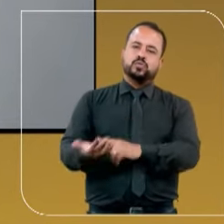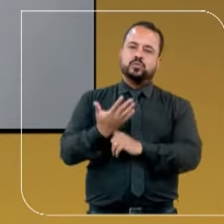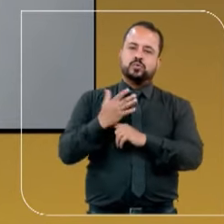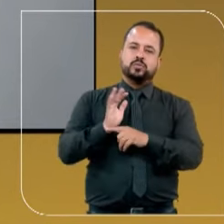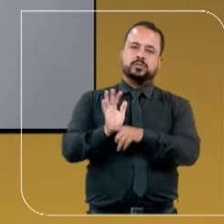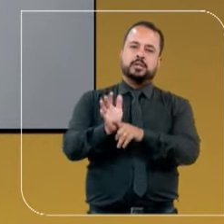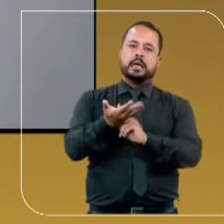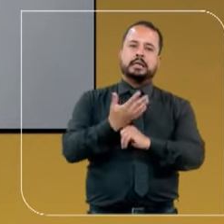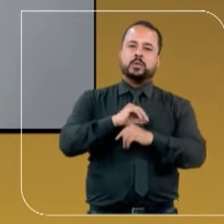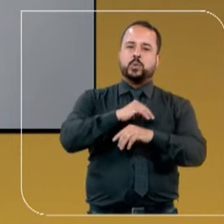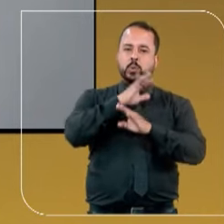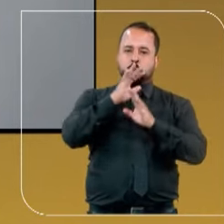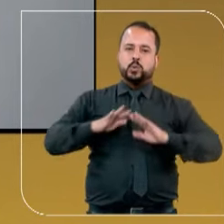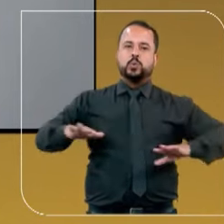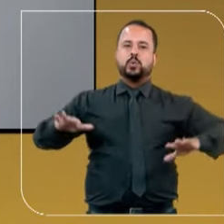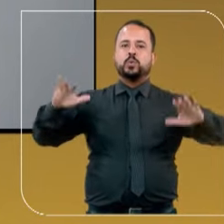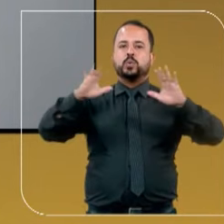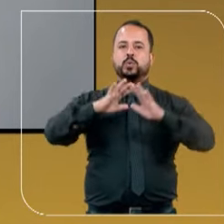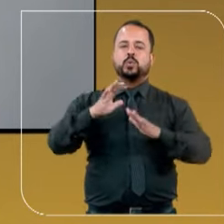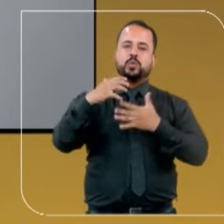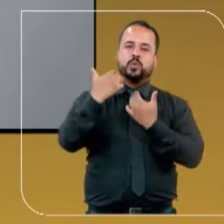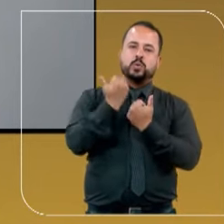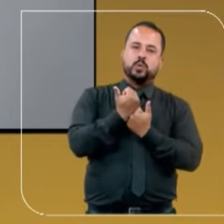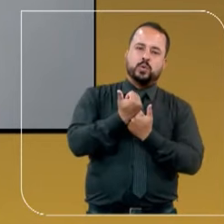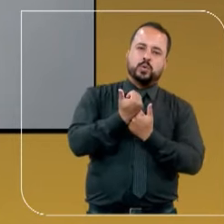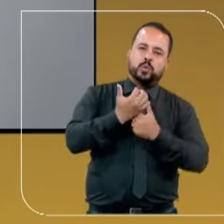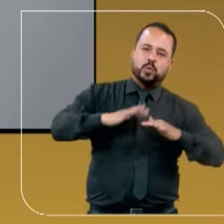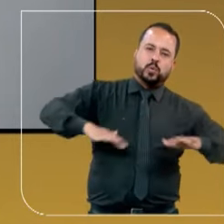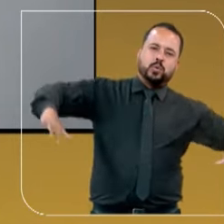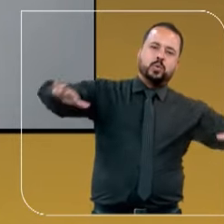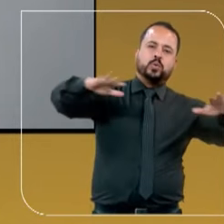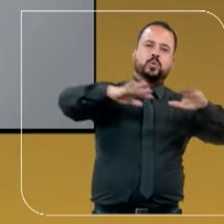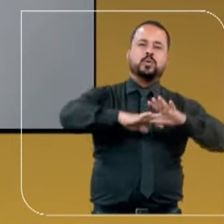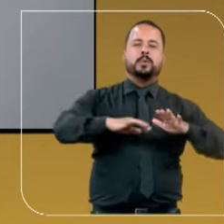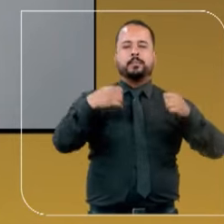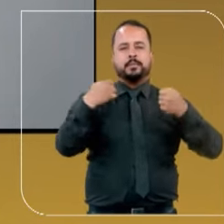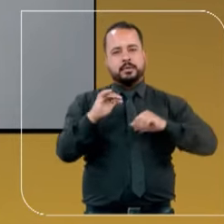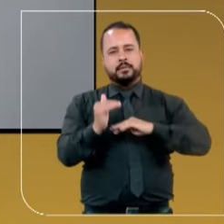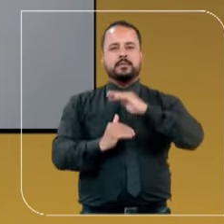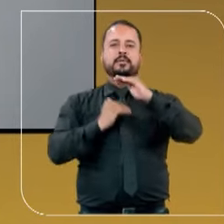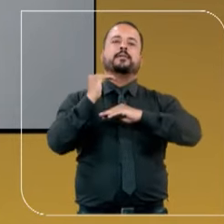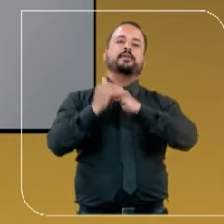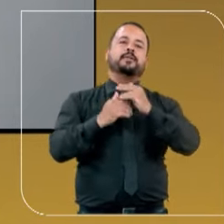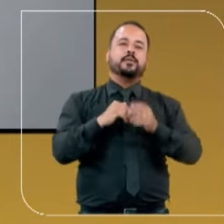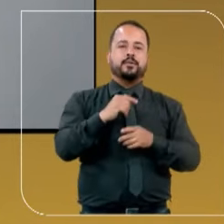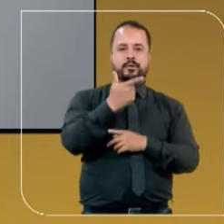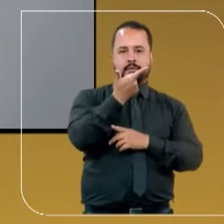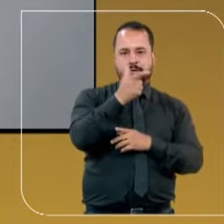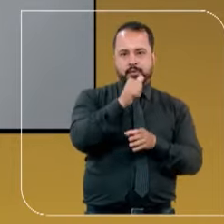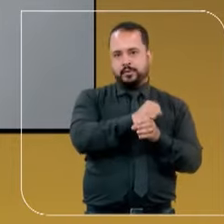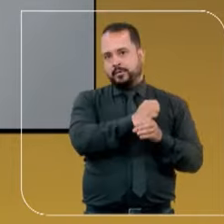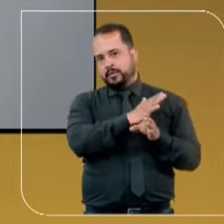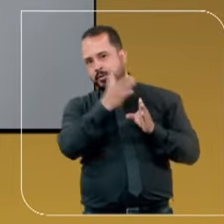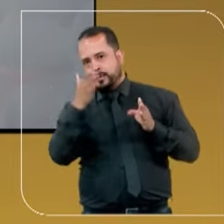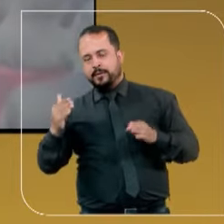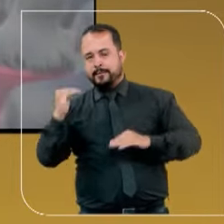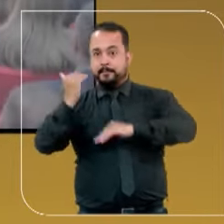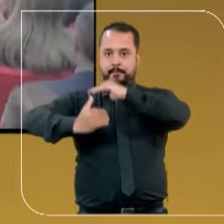desempenhar tão árdua tarefa e teremos grandes progressos nesses 2 anos. Muito obrigado.